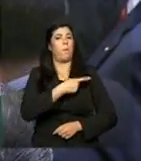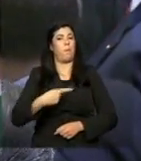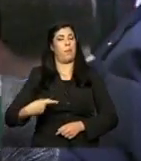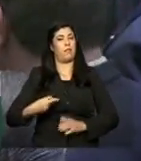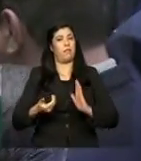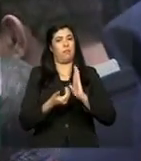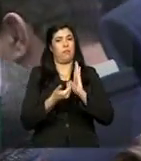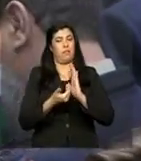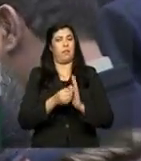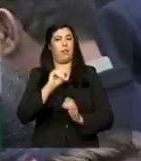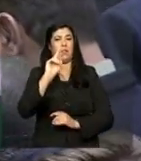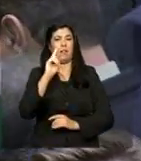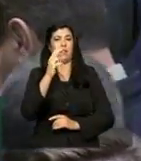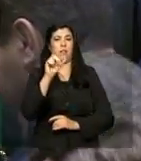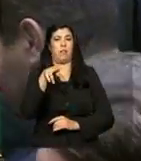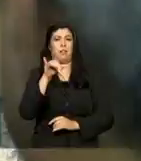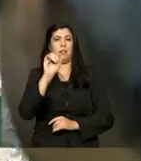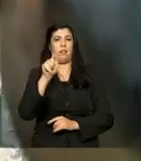Alves,